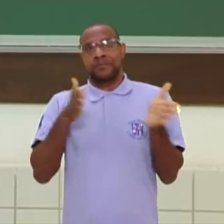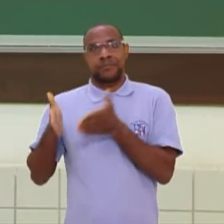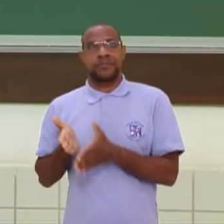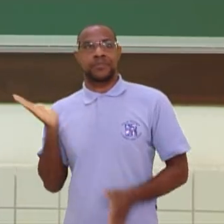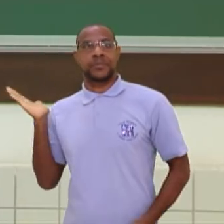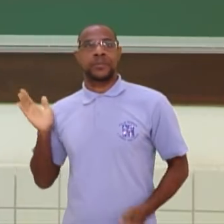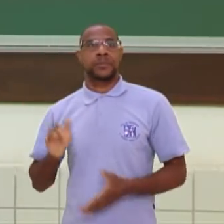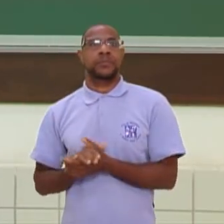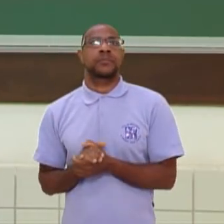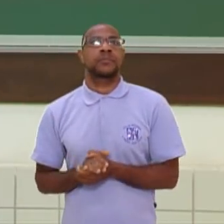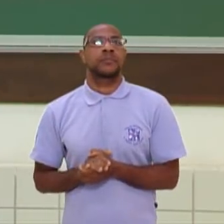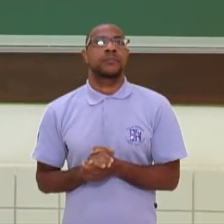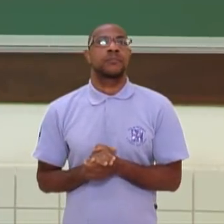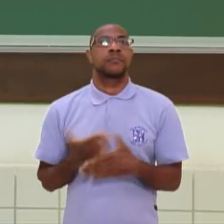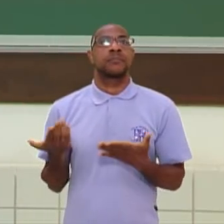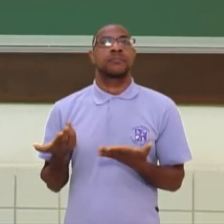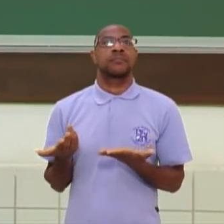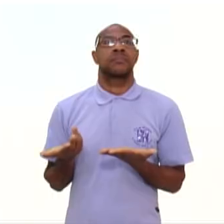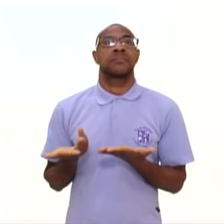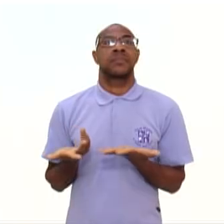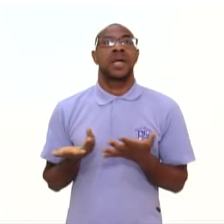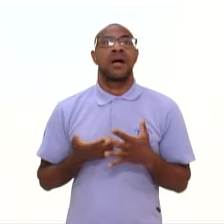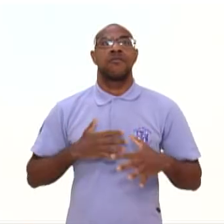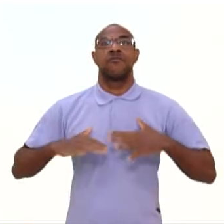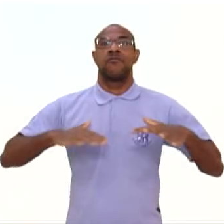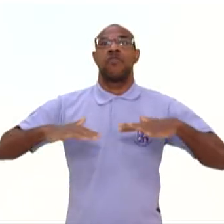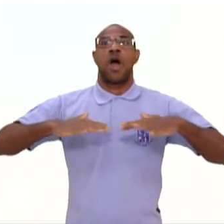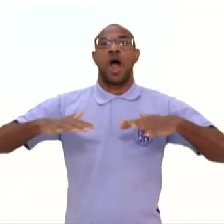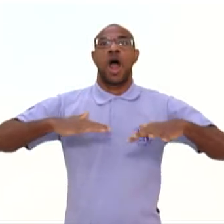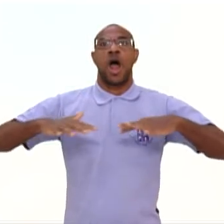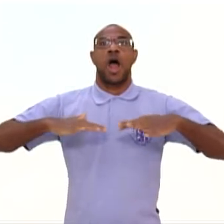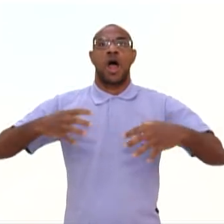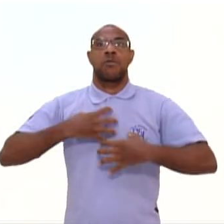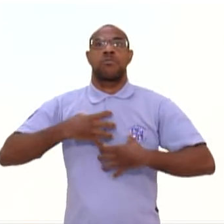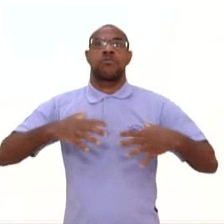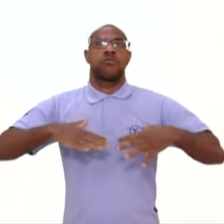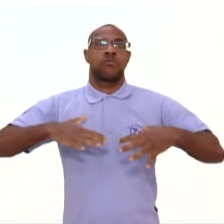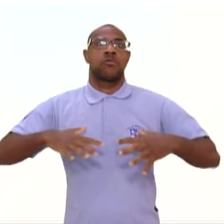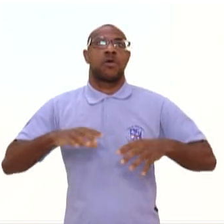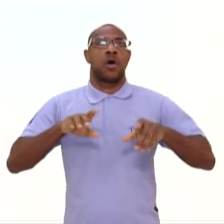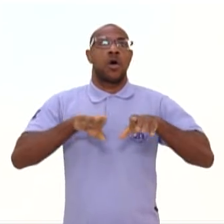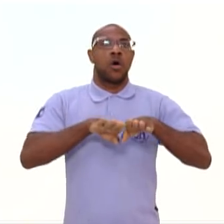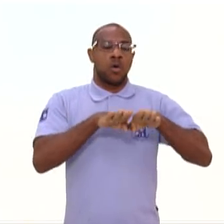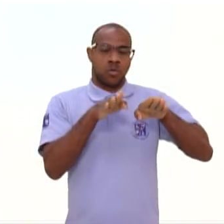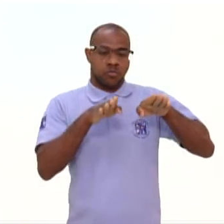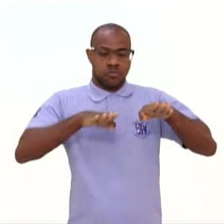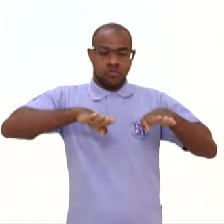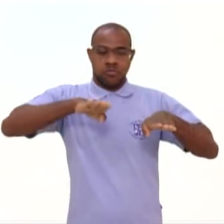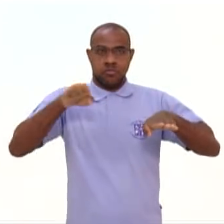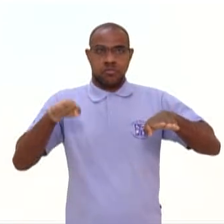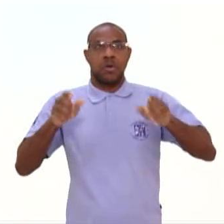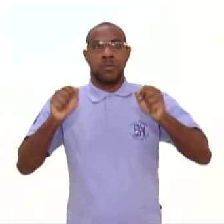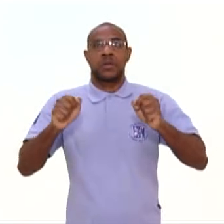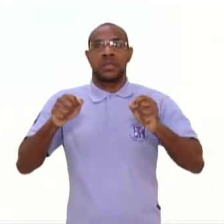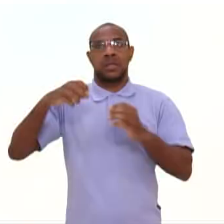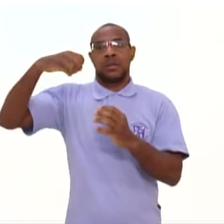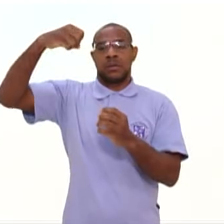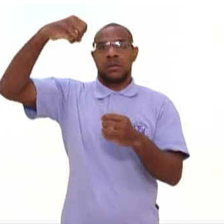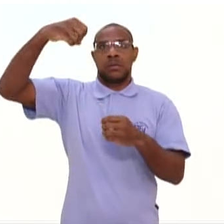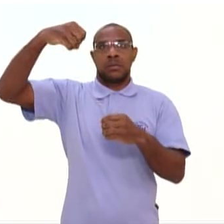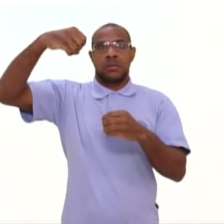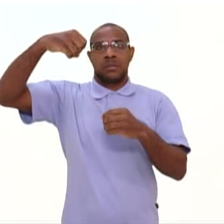pouco. Então temos ali, ó, em relação à vibração das ondas, como que pode acontecer? Ela pode ser transversal ou ela pode